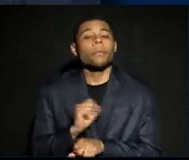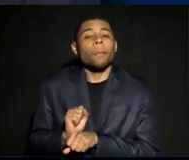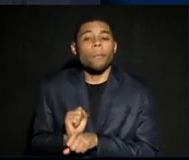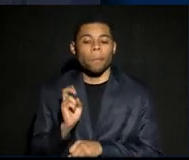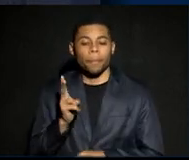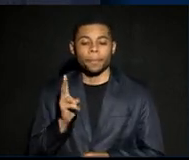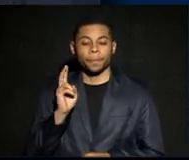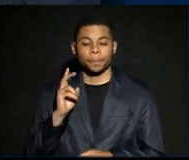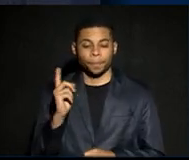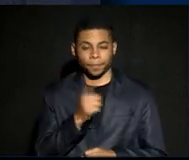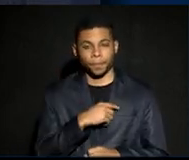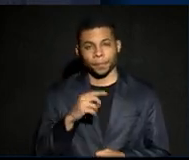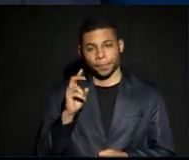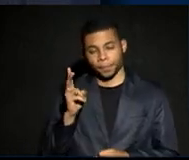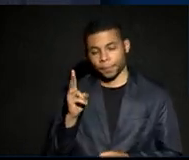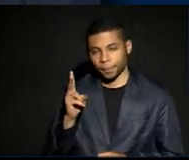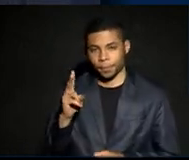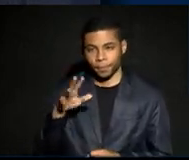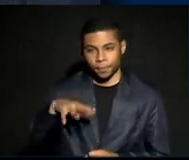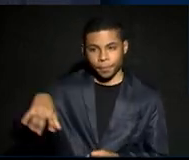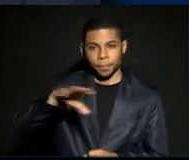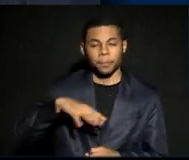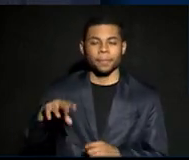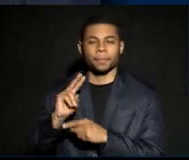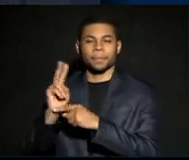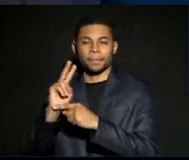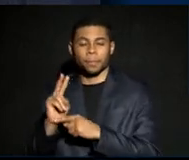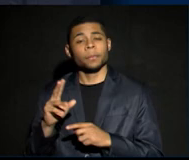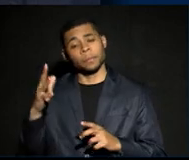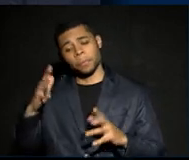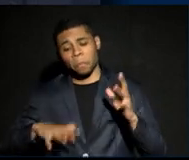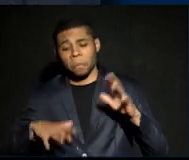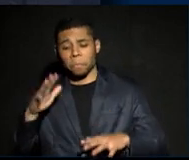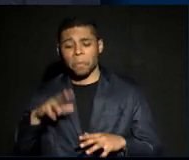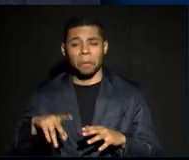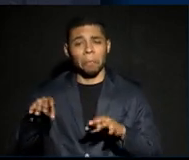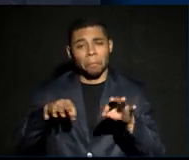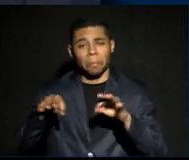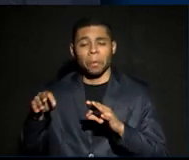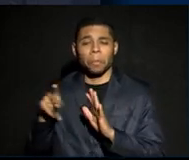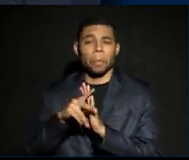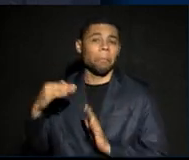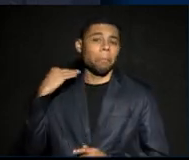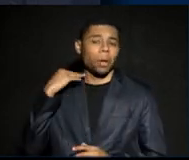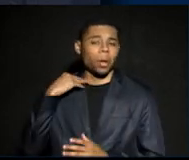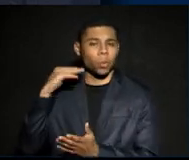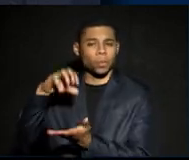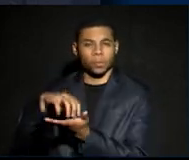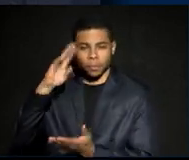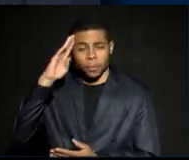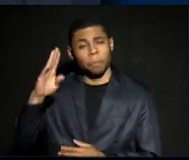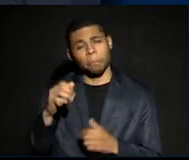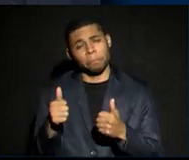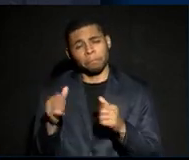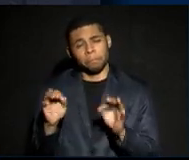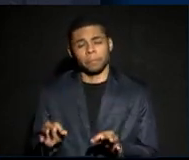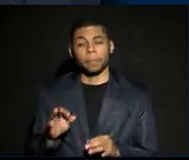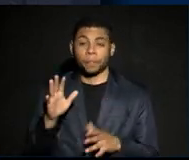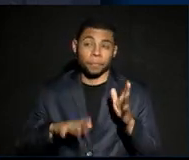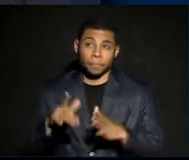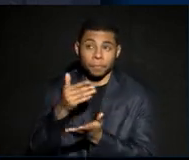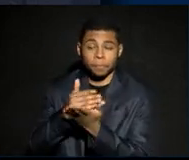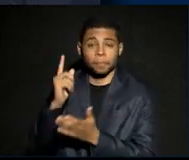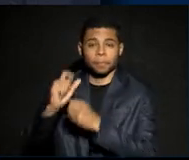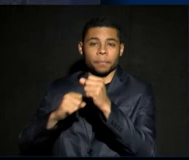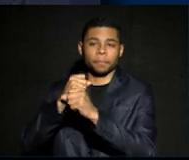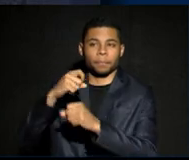é que esse é o sinais correto na área fiscal Talvez esse plano do Banco Central de certo talvez a gente começa o